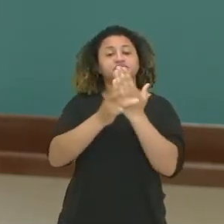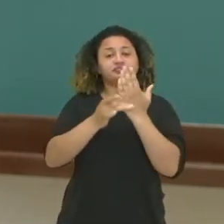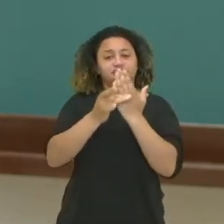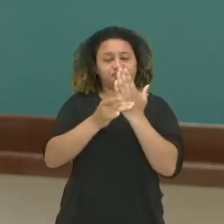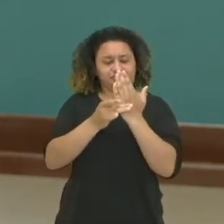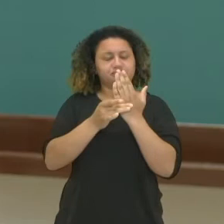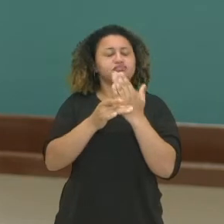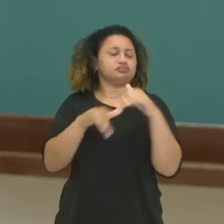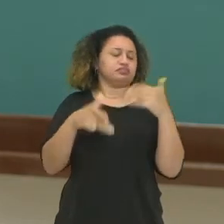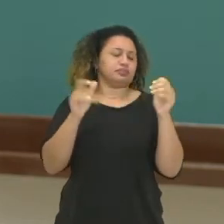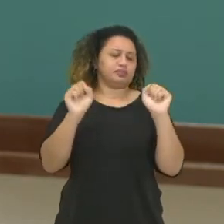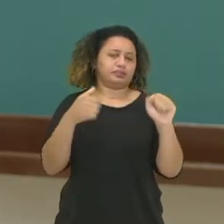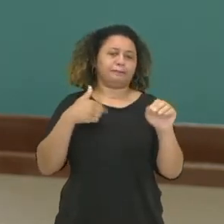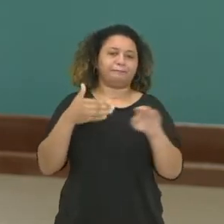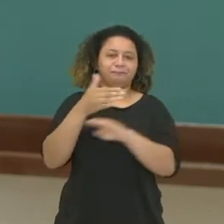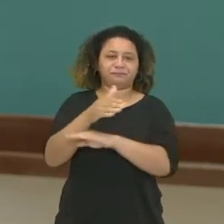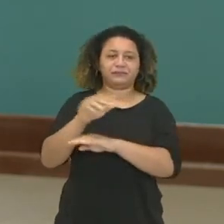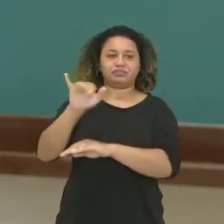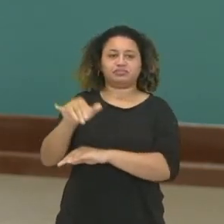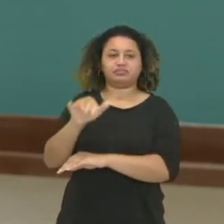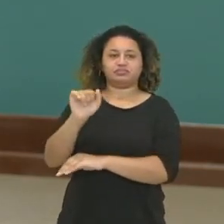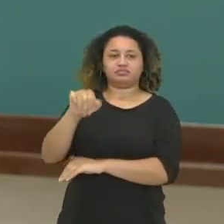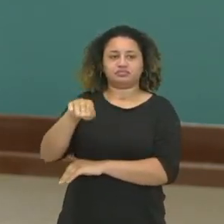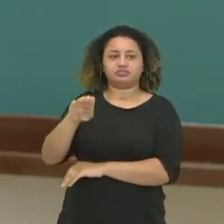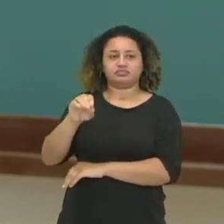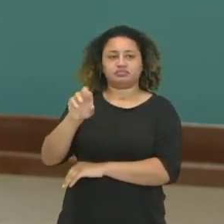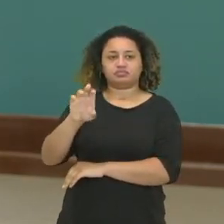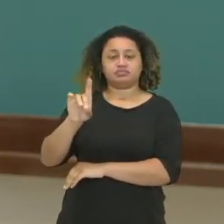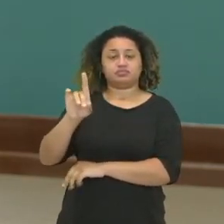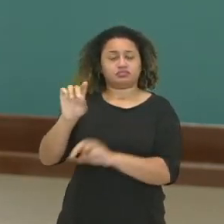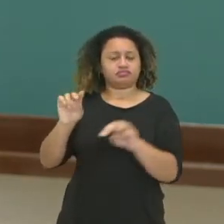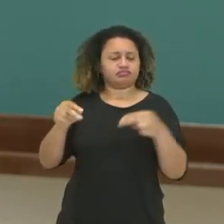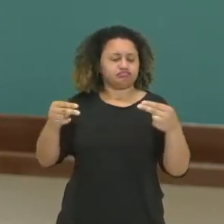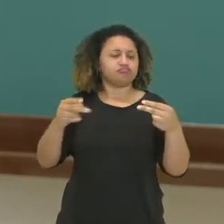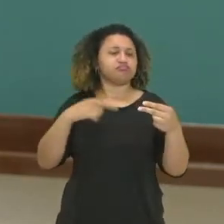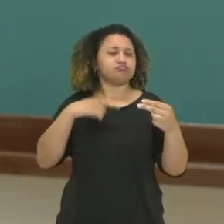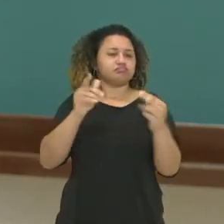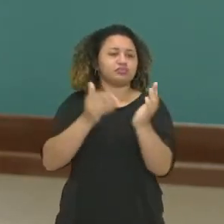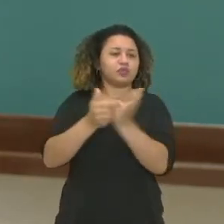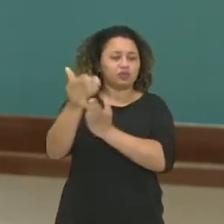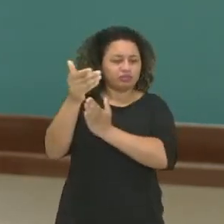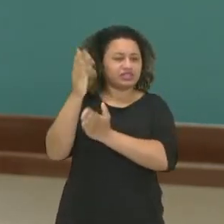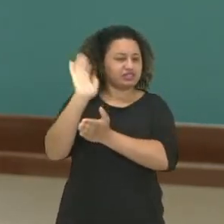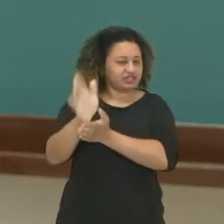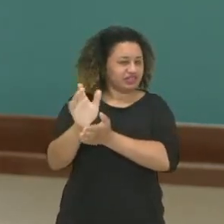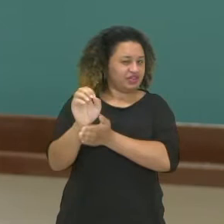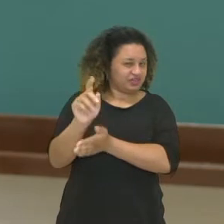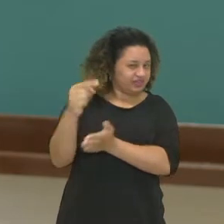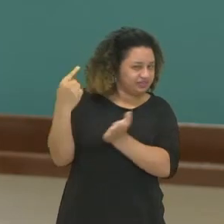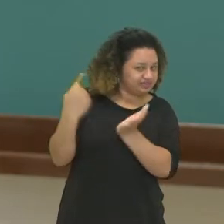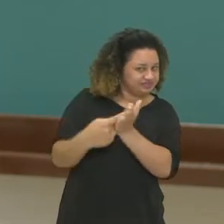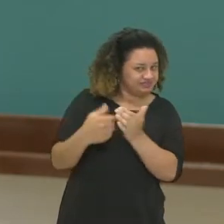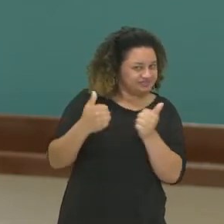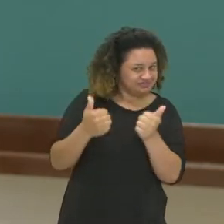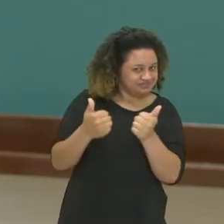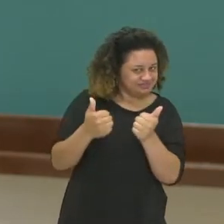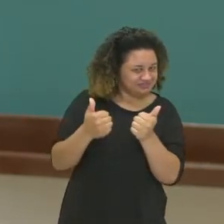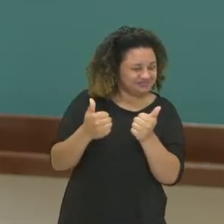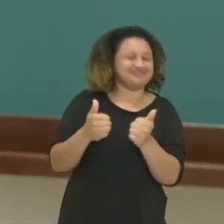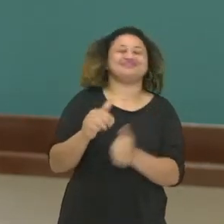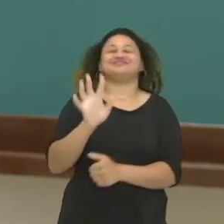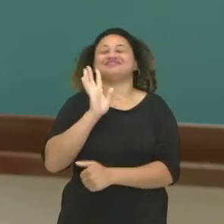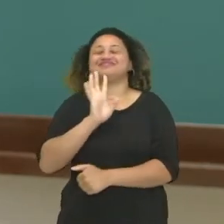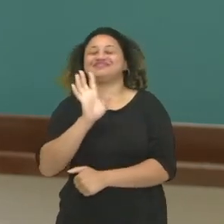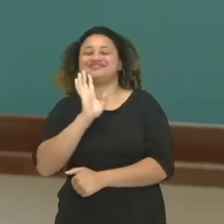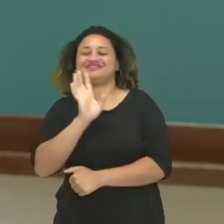pode acessar o link do Jamboard aí e já começar com isso, combinado?